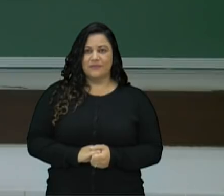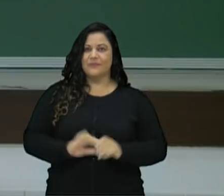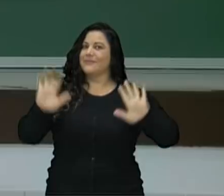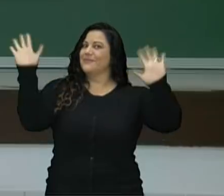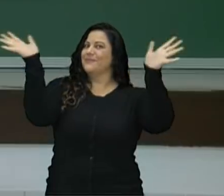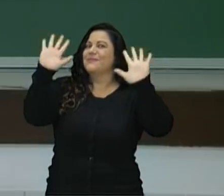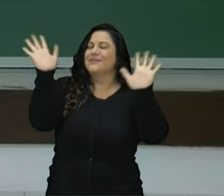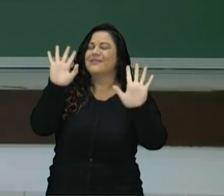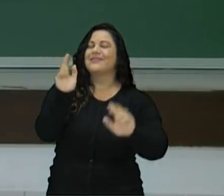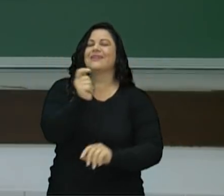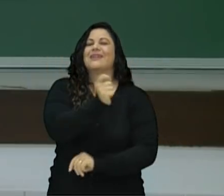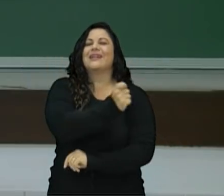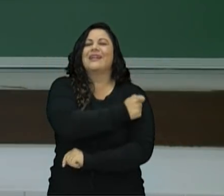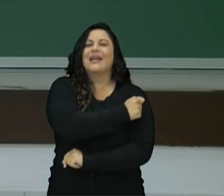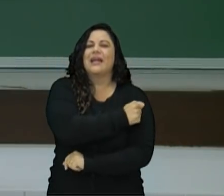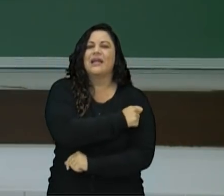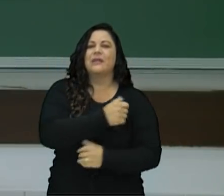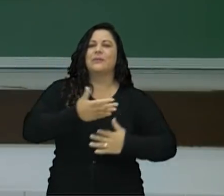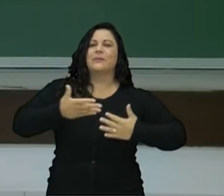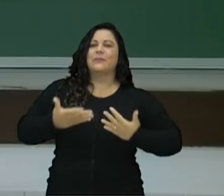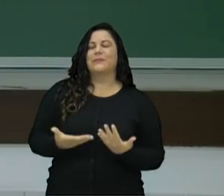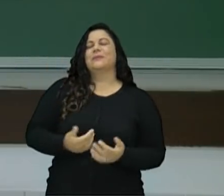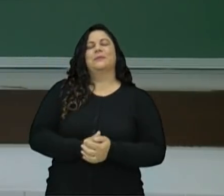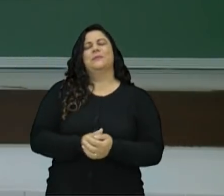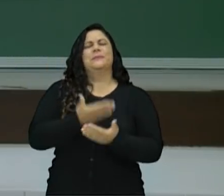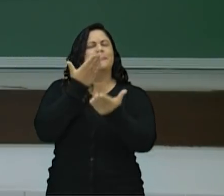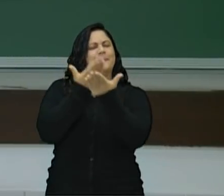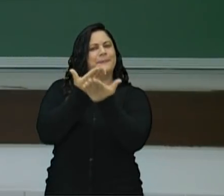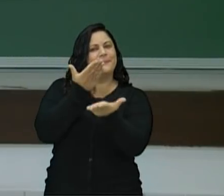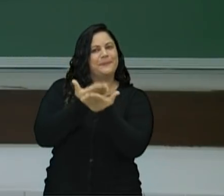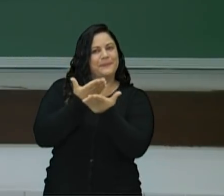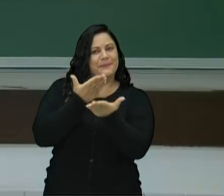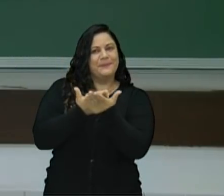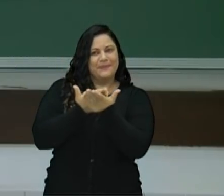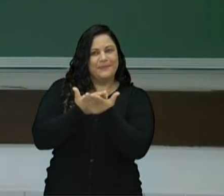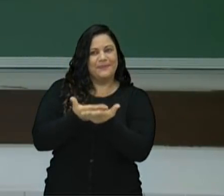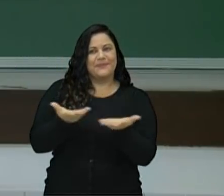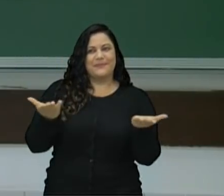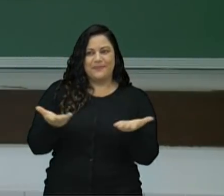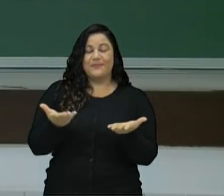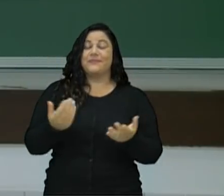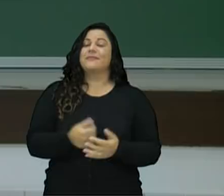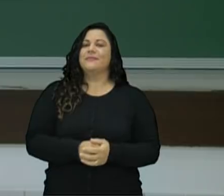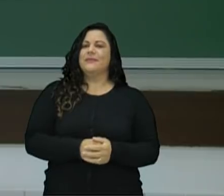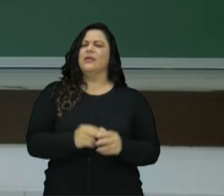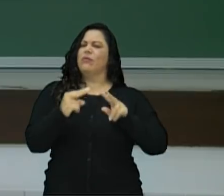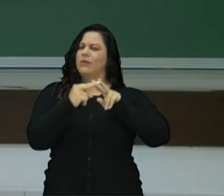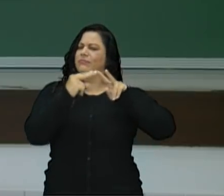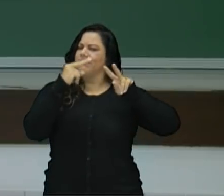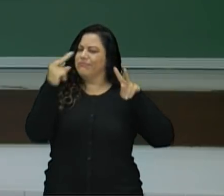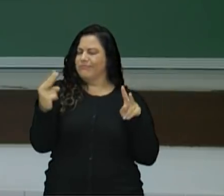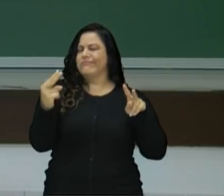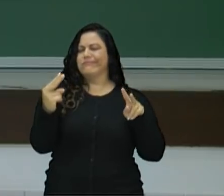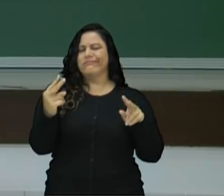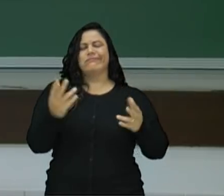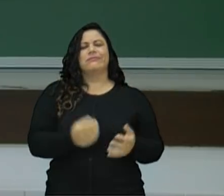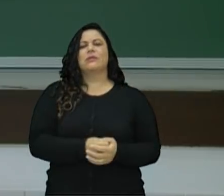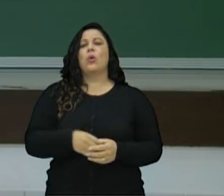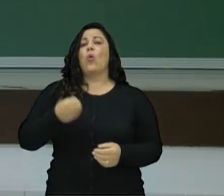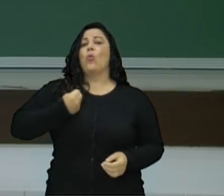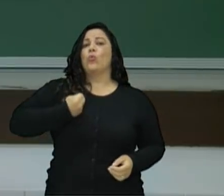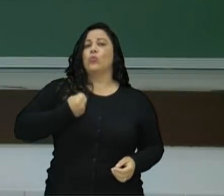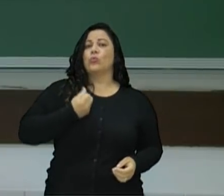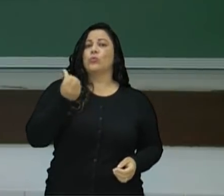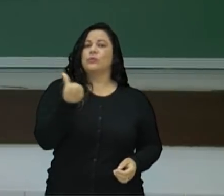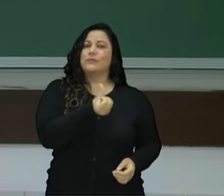Olá, alunos! Vamos para mais uma videoaula. Agora nós estamos na nossa aula de número 66. Hoje a gente continua